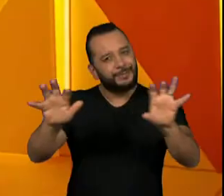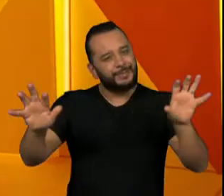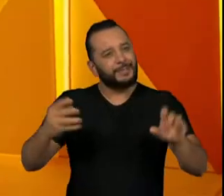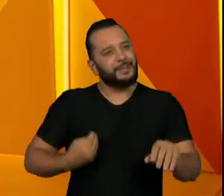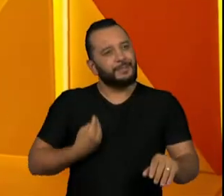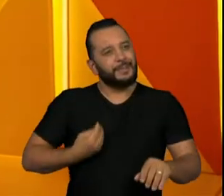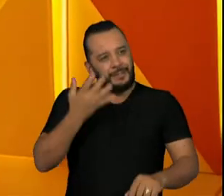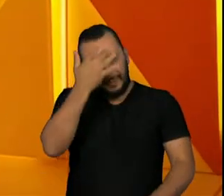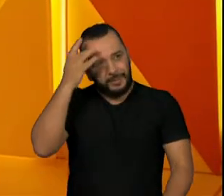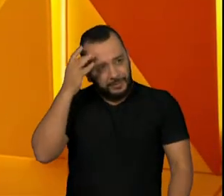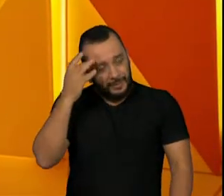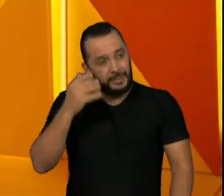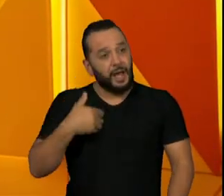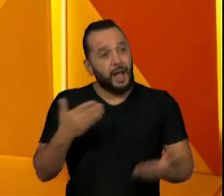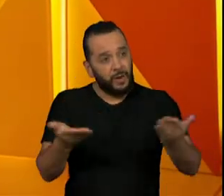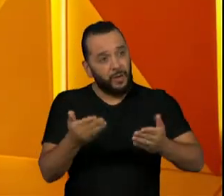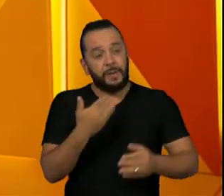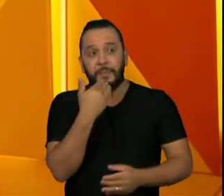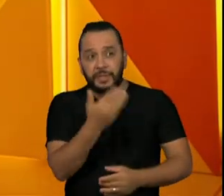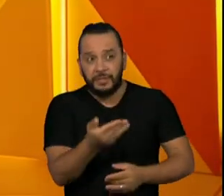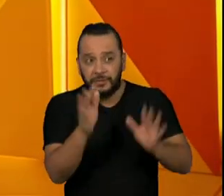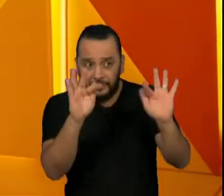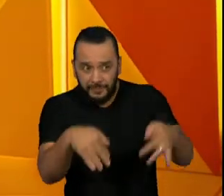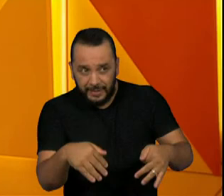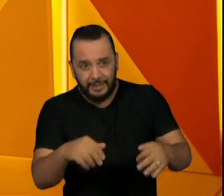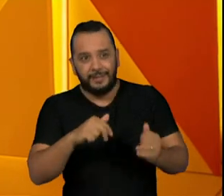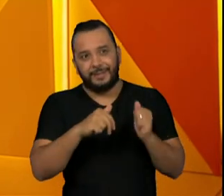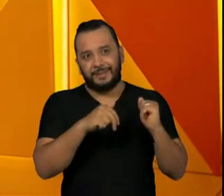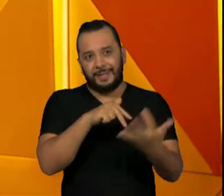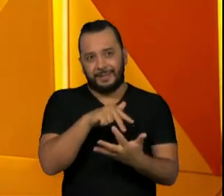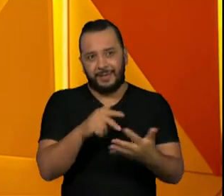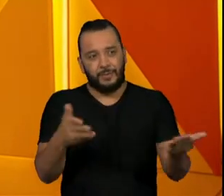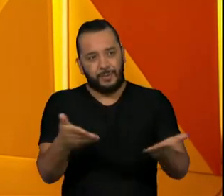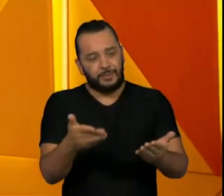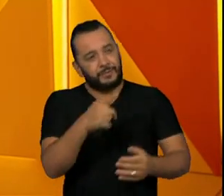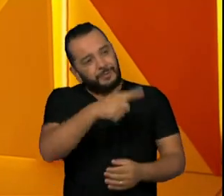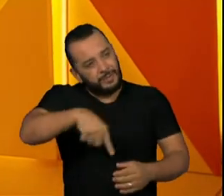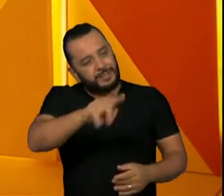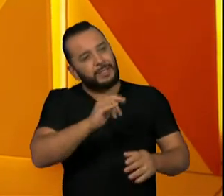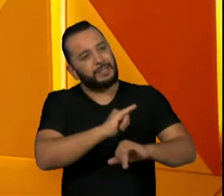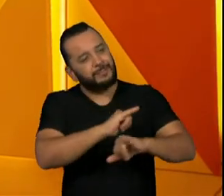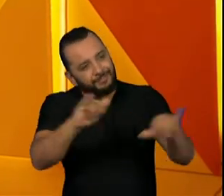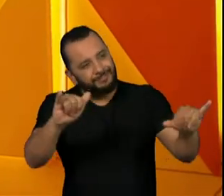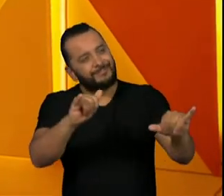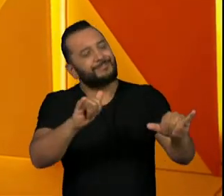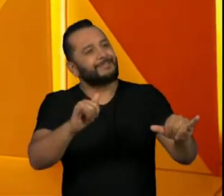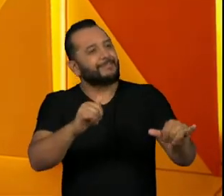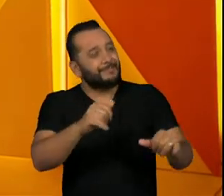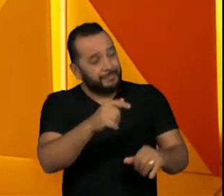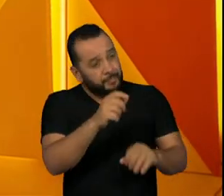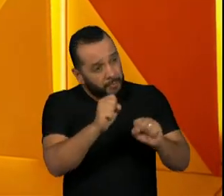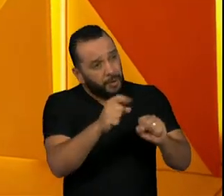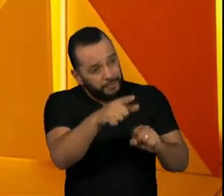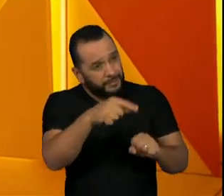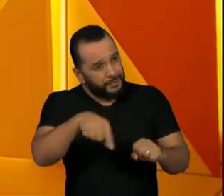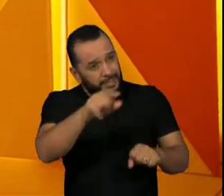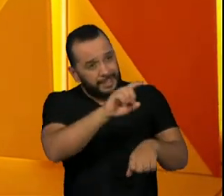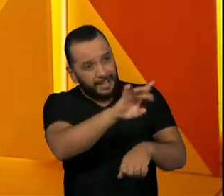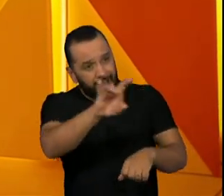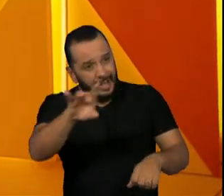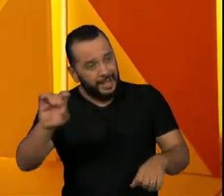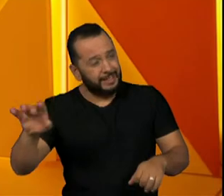acompanham. E eu queria pedir para vocês, para a gente terminar esse programa, com uma mensagem de cada um, que seja uma